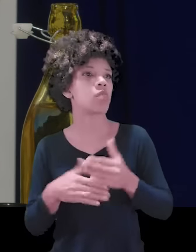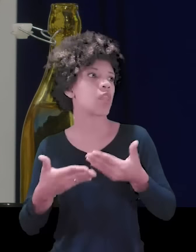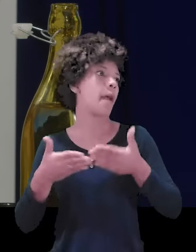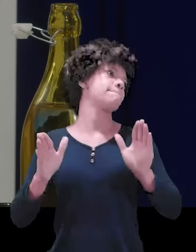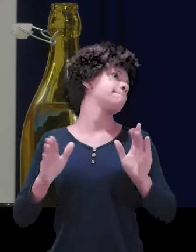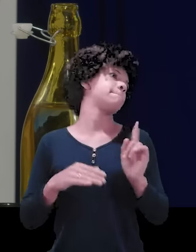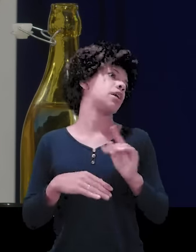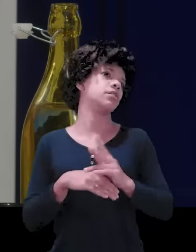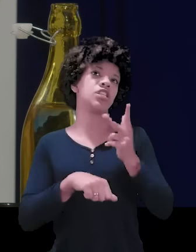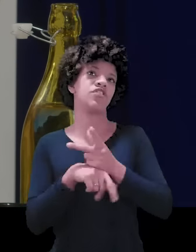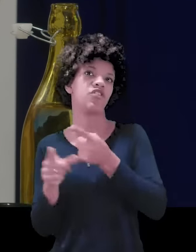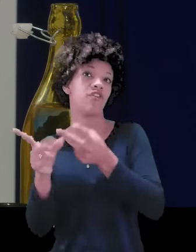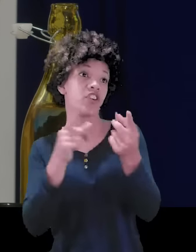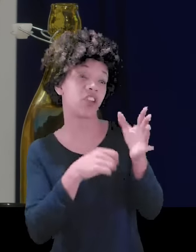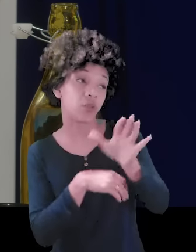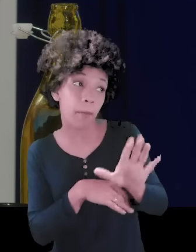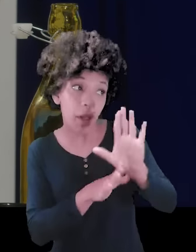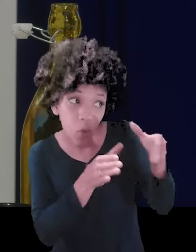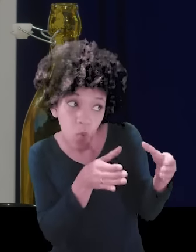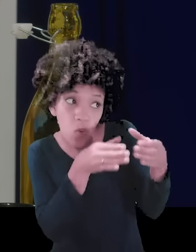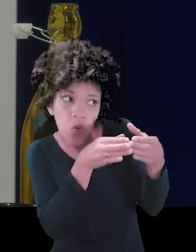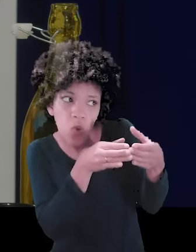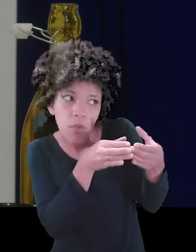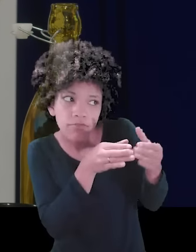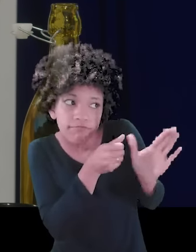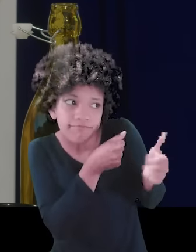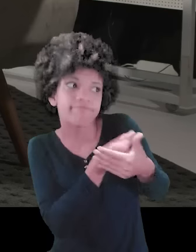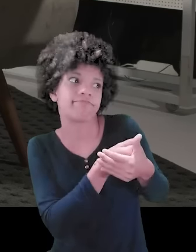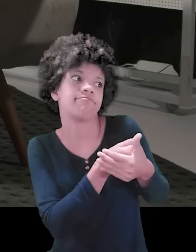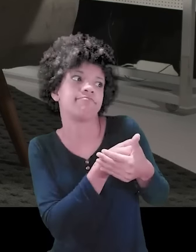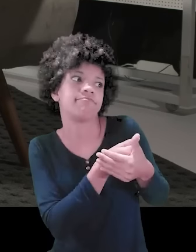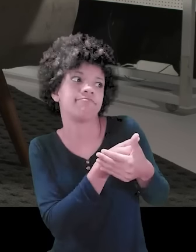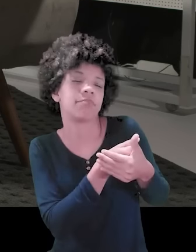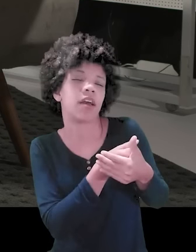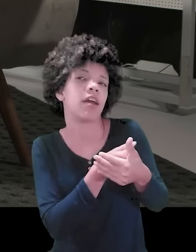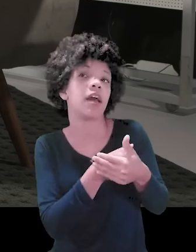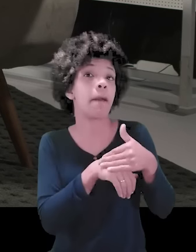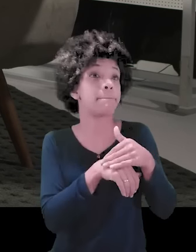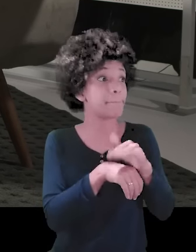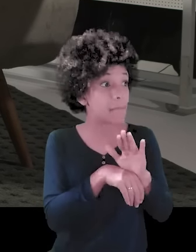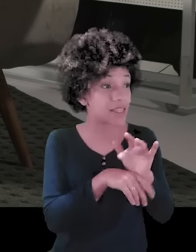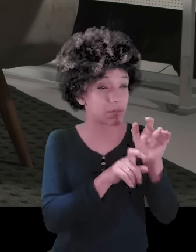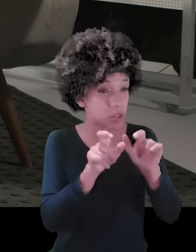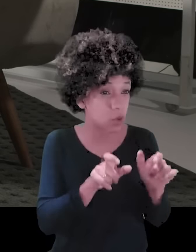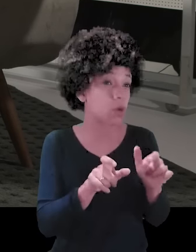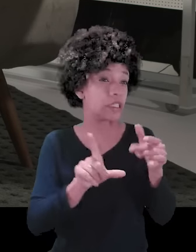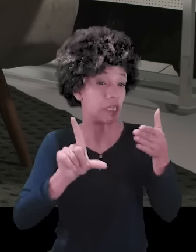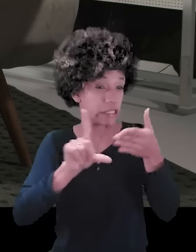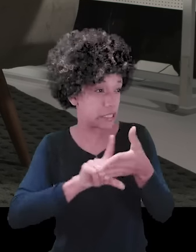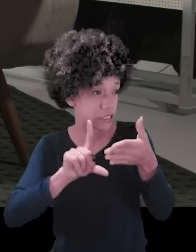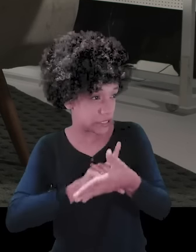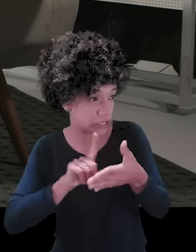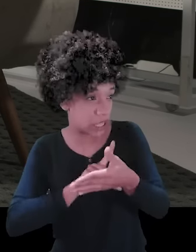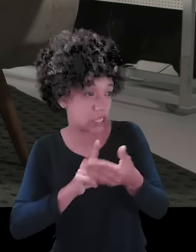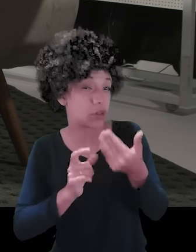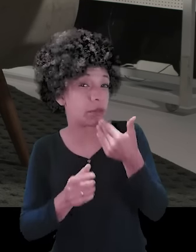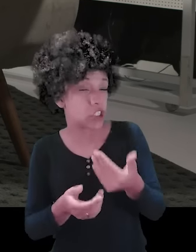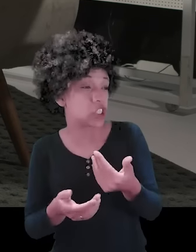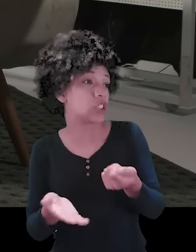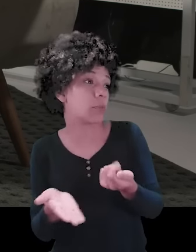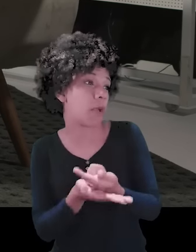canal aberto né esse vídeo vai ser vendido e por baixo dos panos enquanto mais escroto mais degradante é